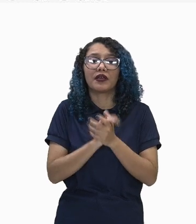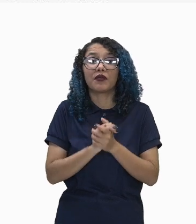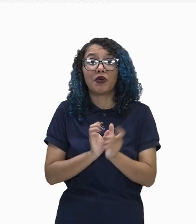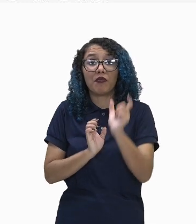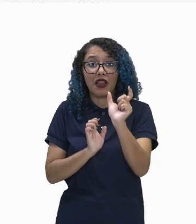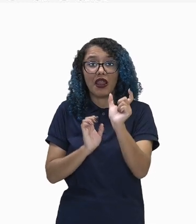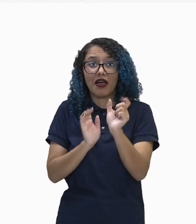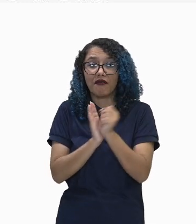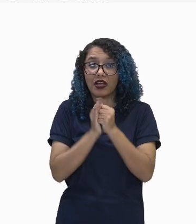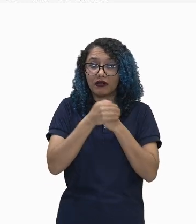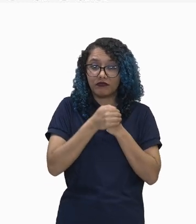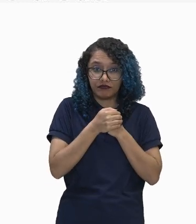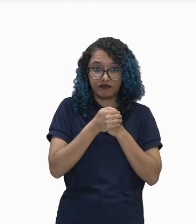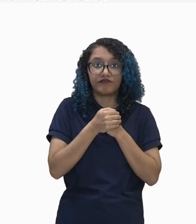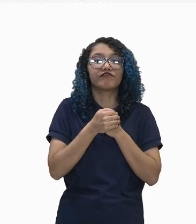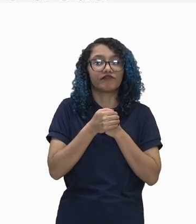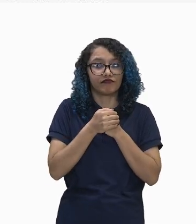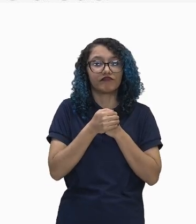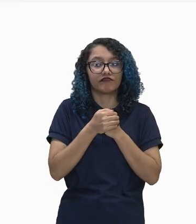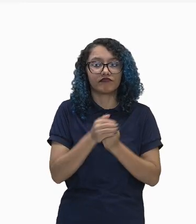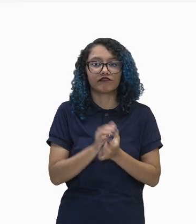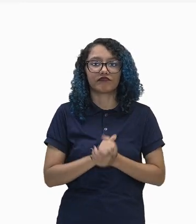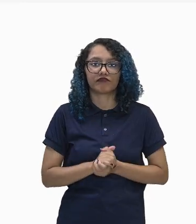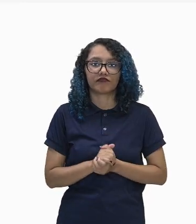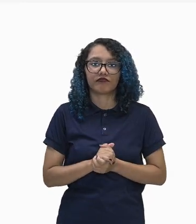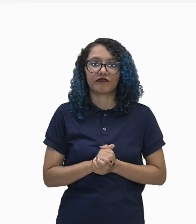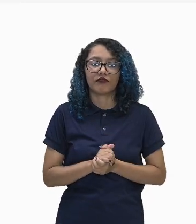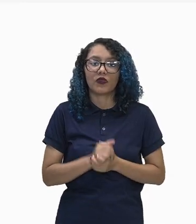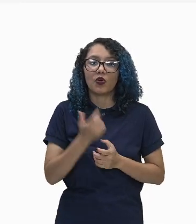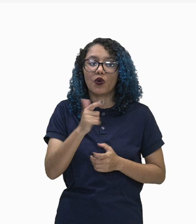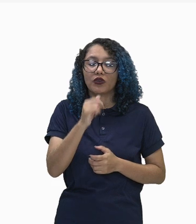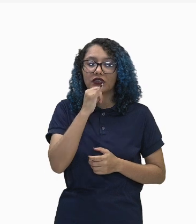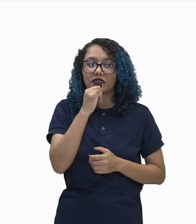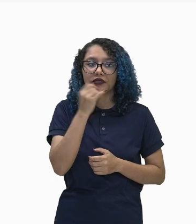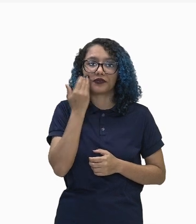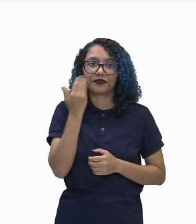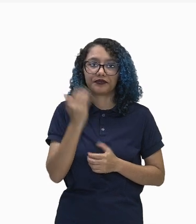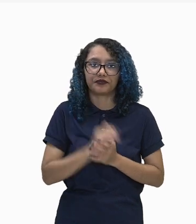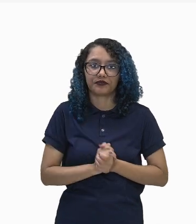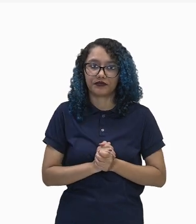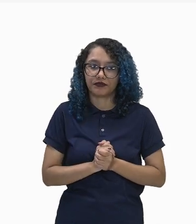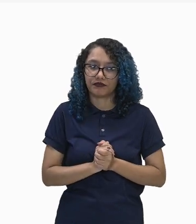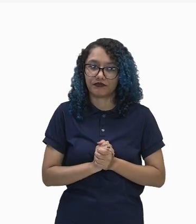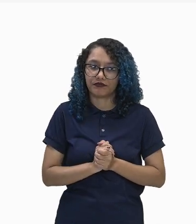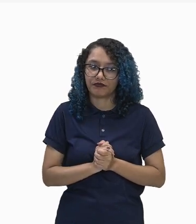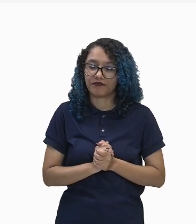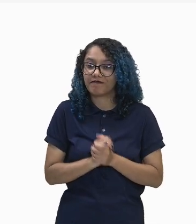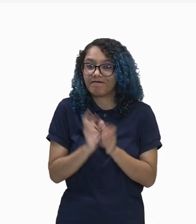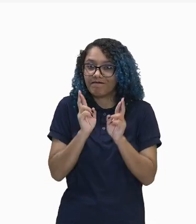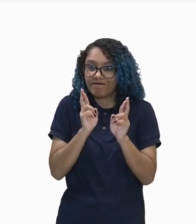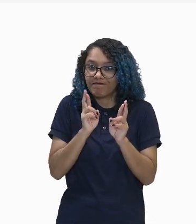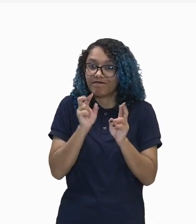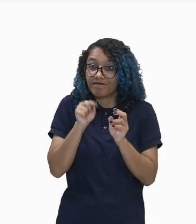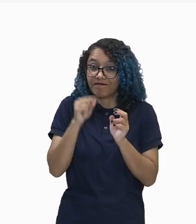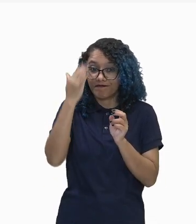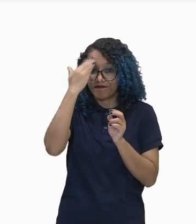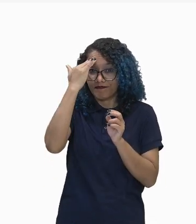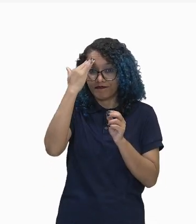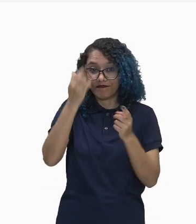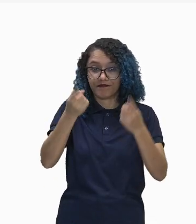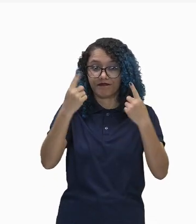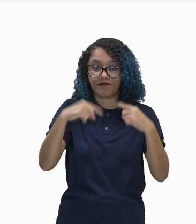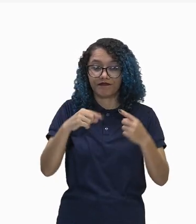palavra aí, né? Vamos ver mais exemplo. Tomara que você me entenda. Tomara